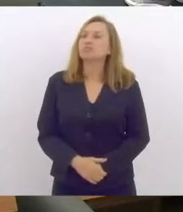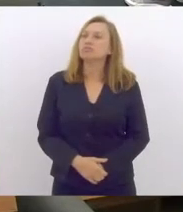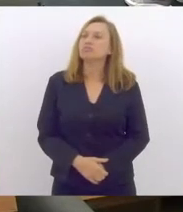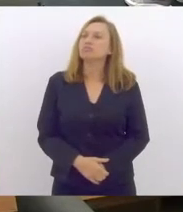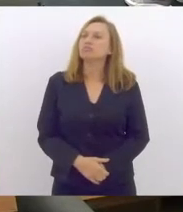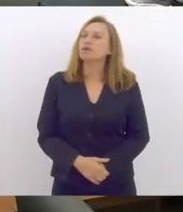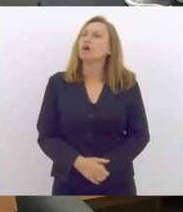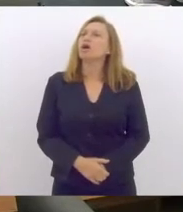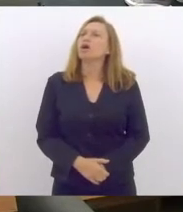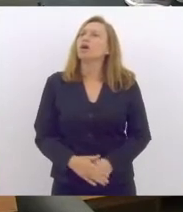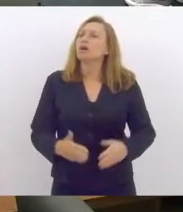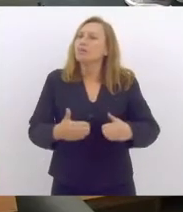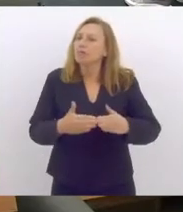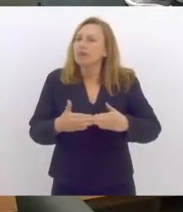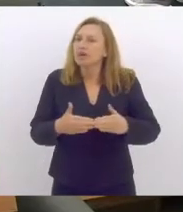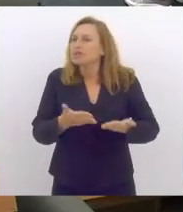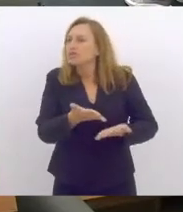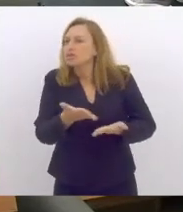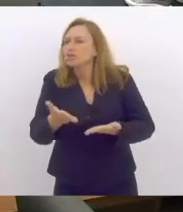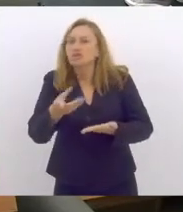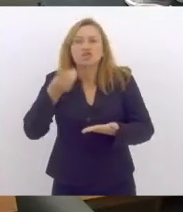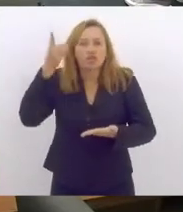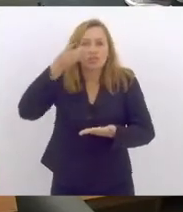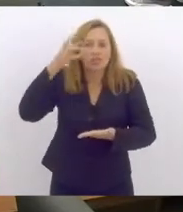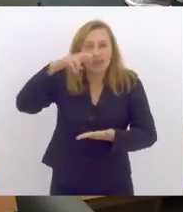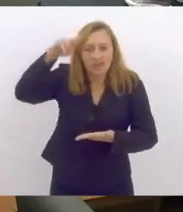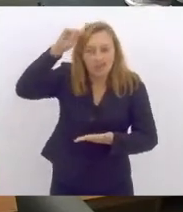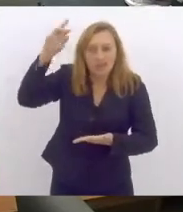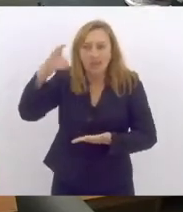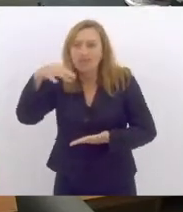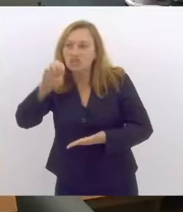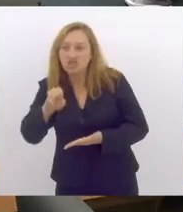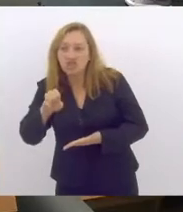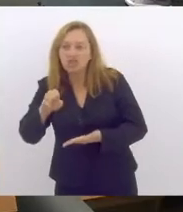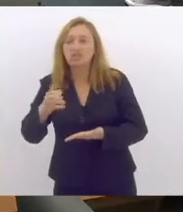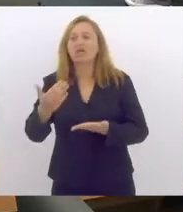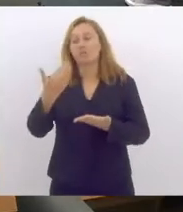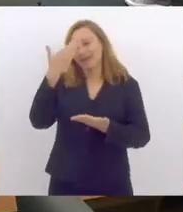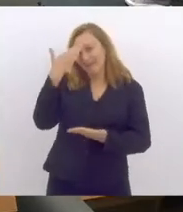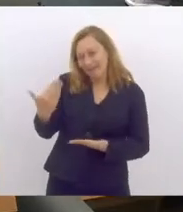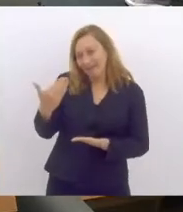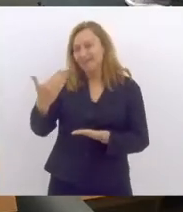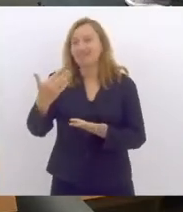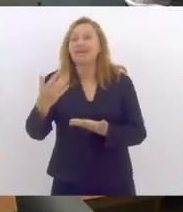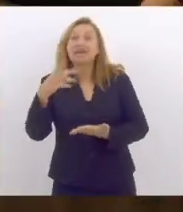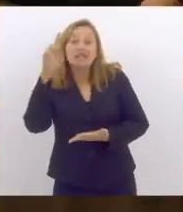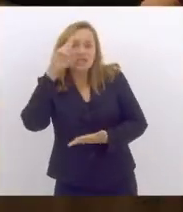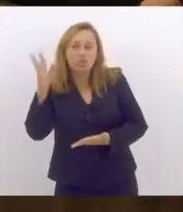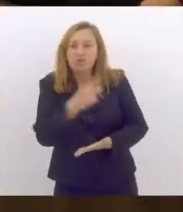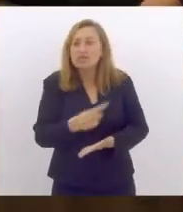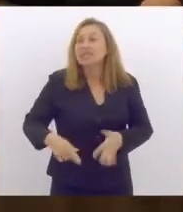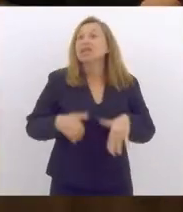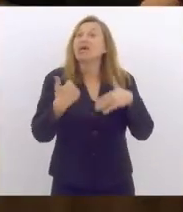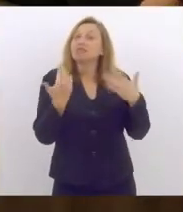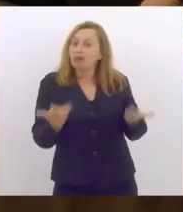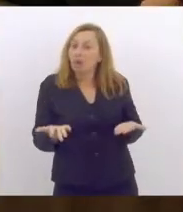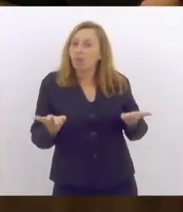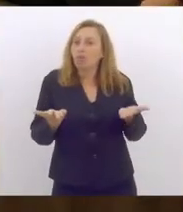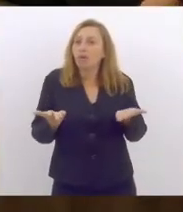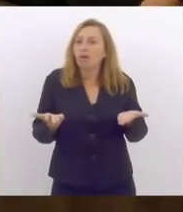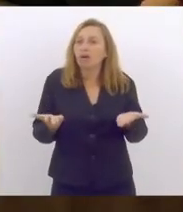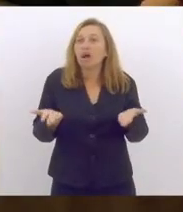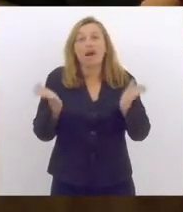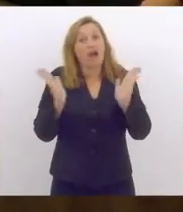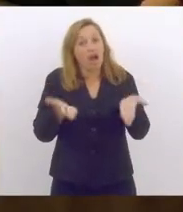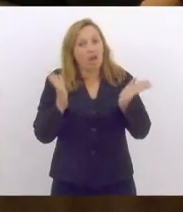Me permitam, senhores deputados Ferreirinha e Alexandre, muito obrigado. Senhor presidente, então,